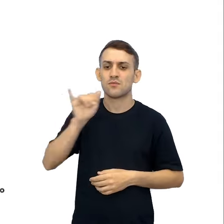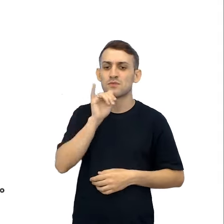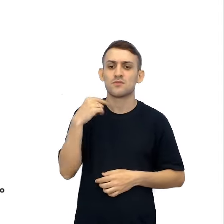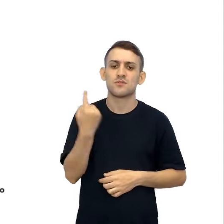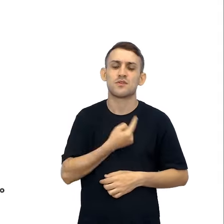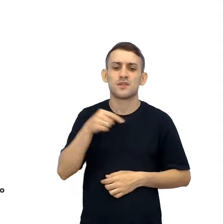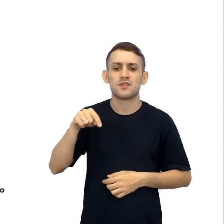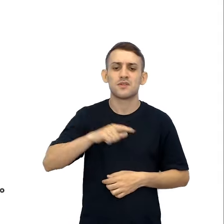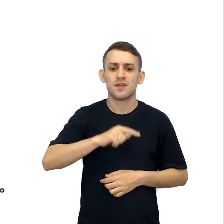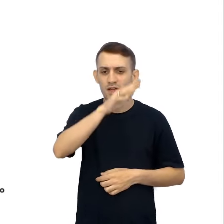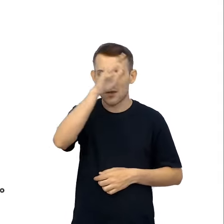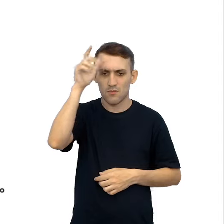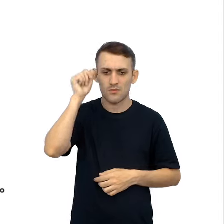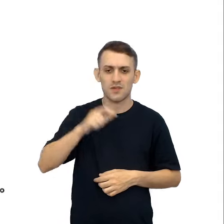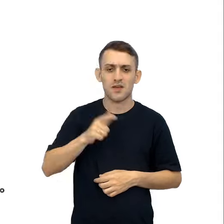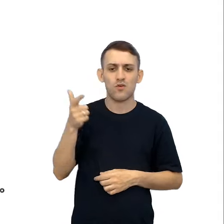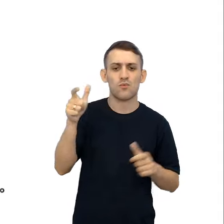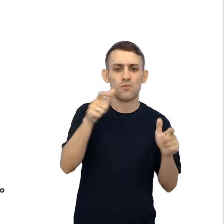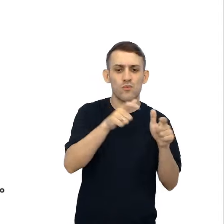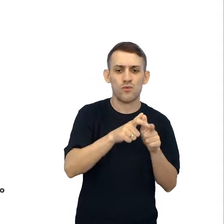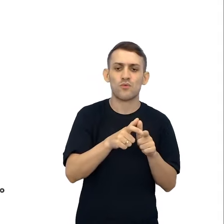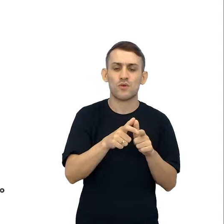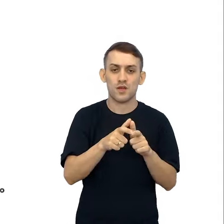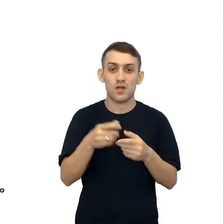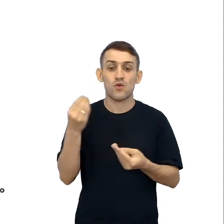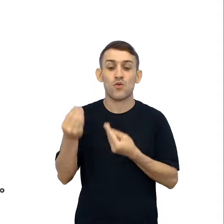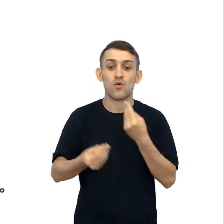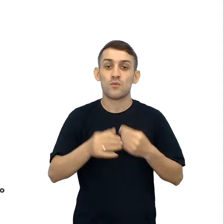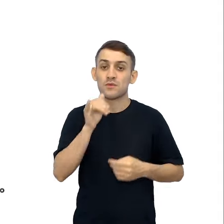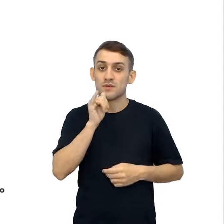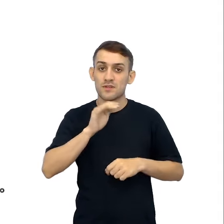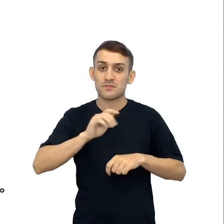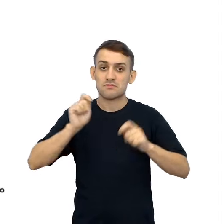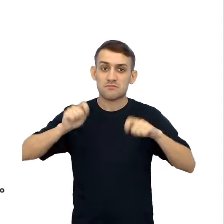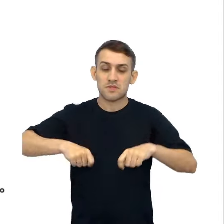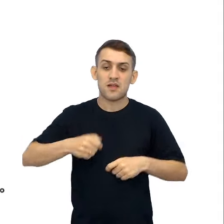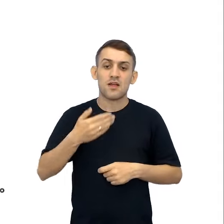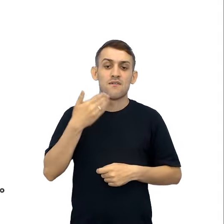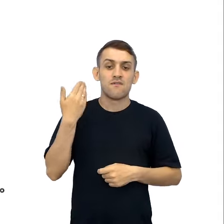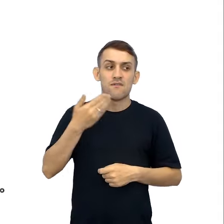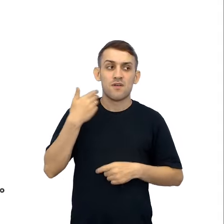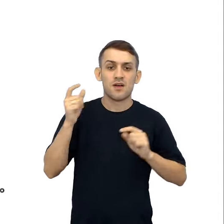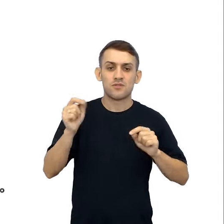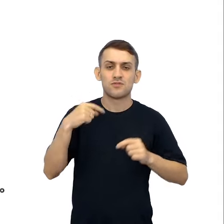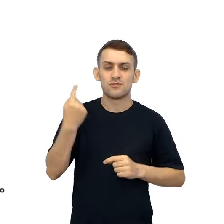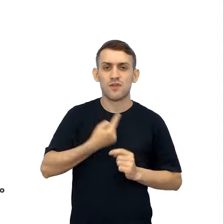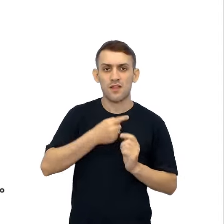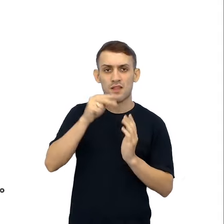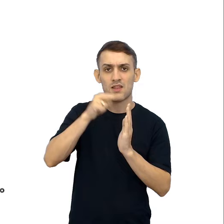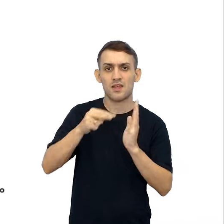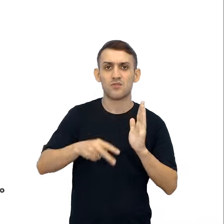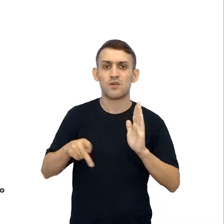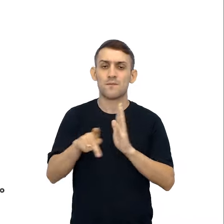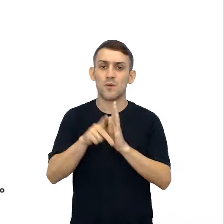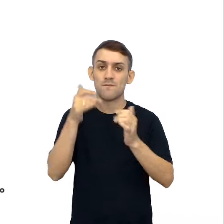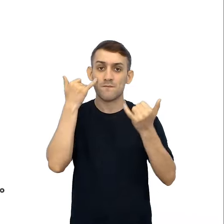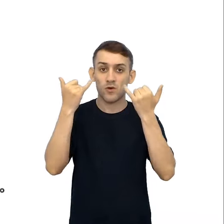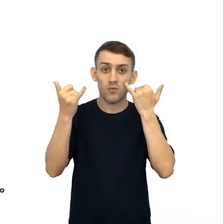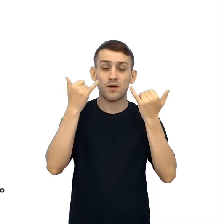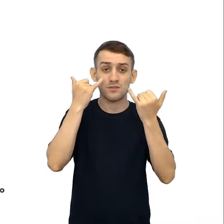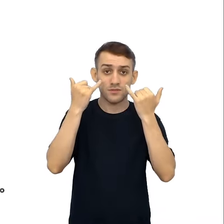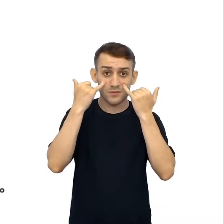é da Amazônia, qual é a menor, né, a do Pampa, o quanto isso facilita, né, a leitura de informações,